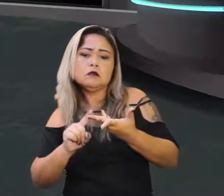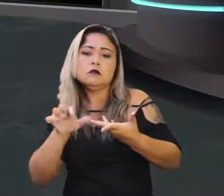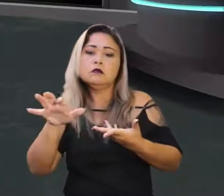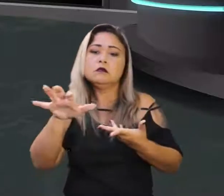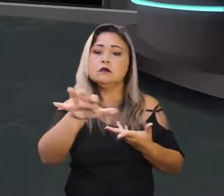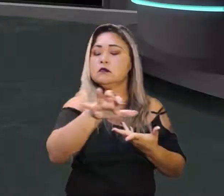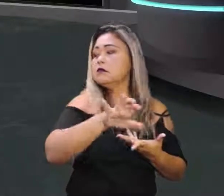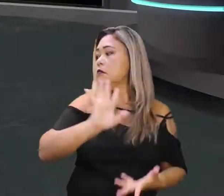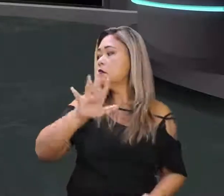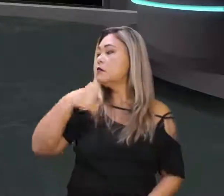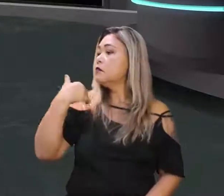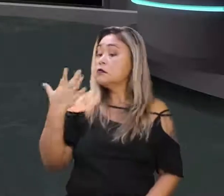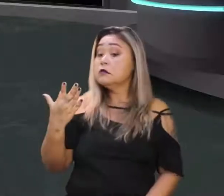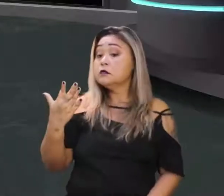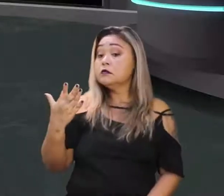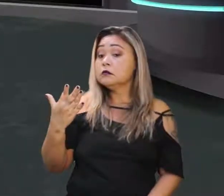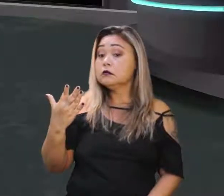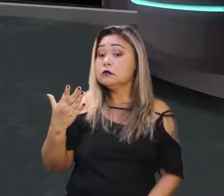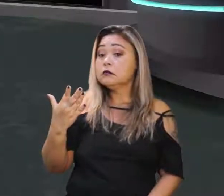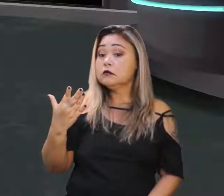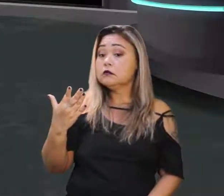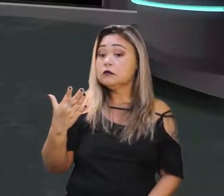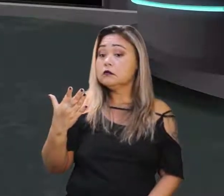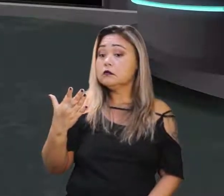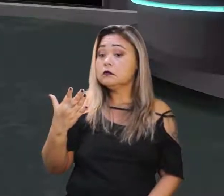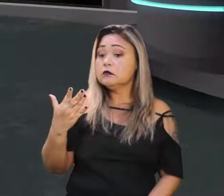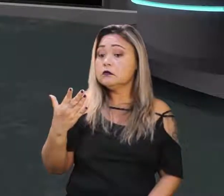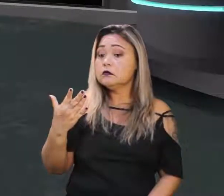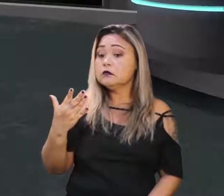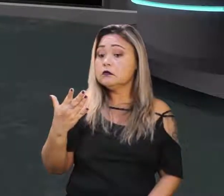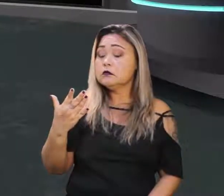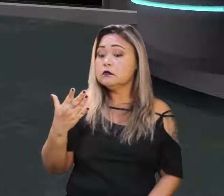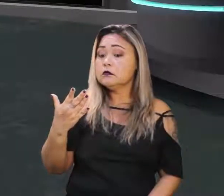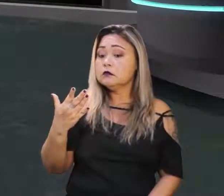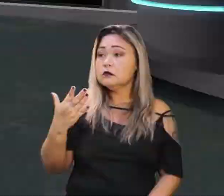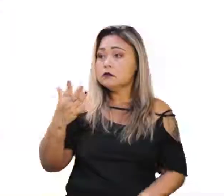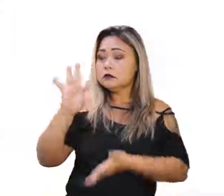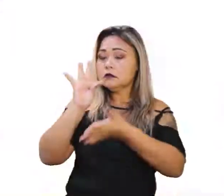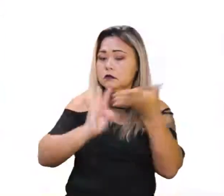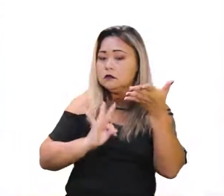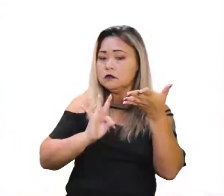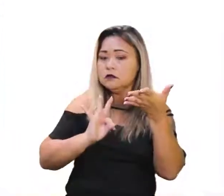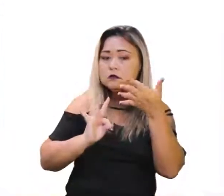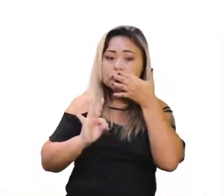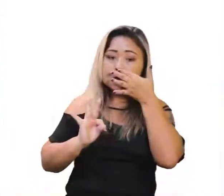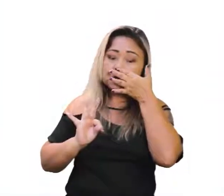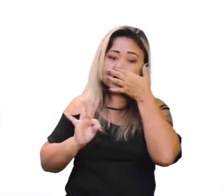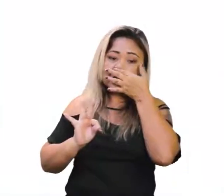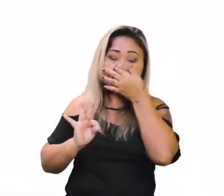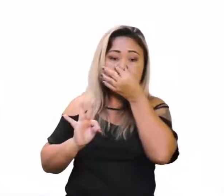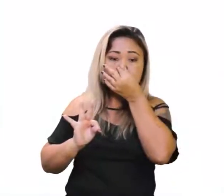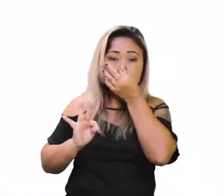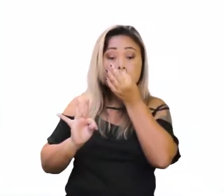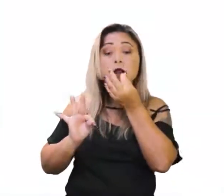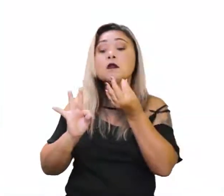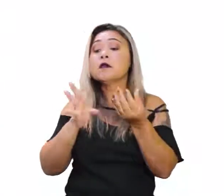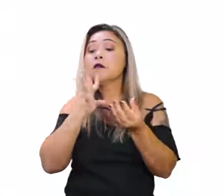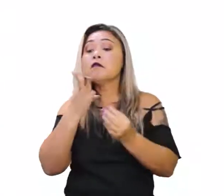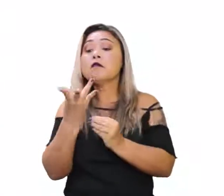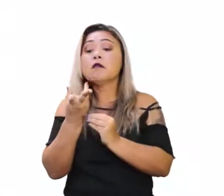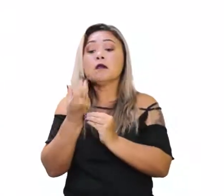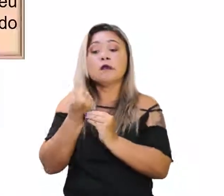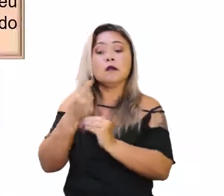áreas, né? Seguindo aqui o nosso Nossa texto, aula, vamos falar aqui sobre conhecendo